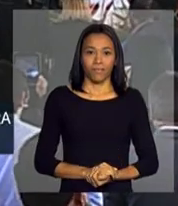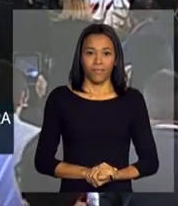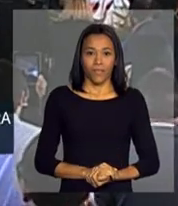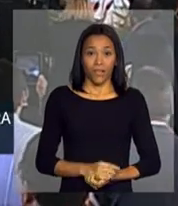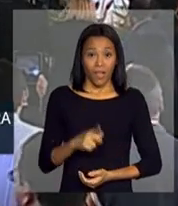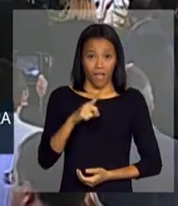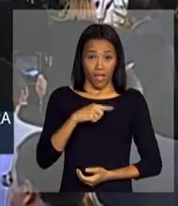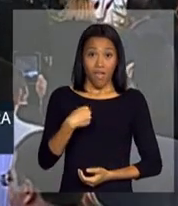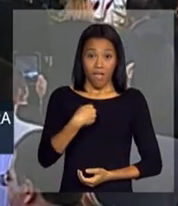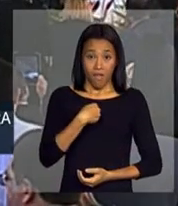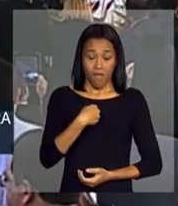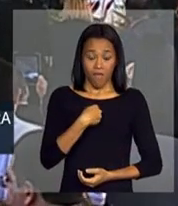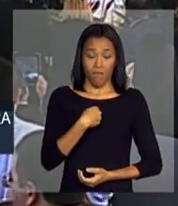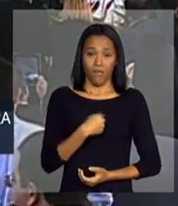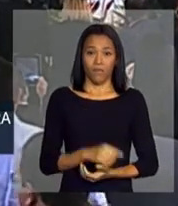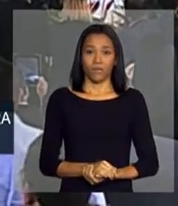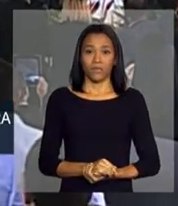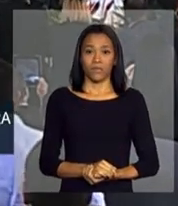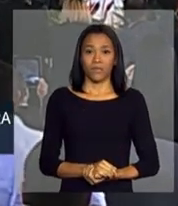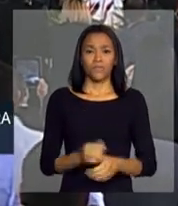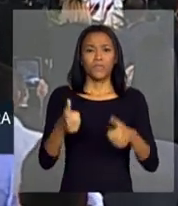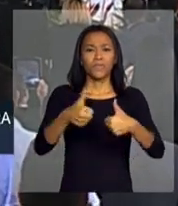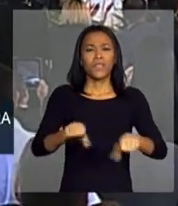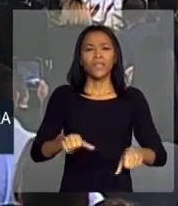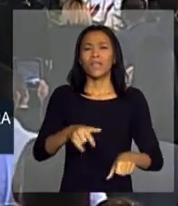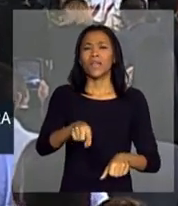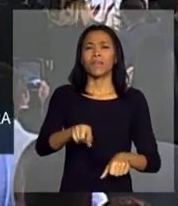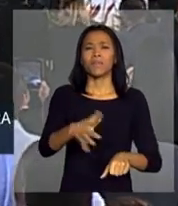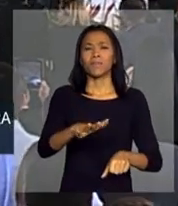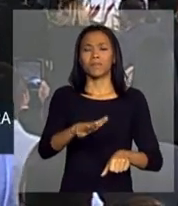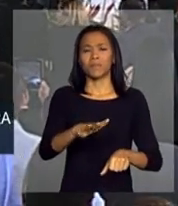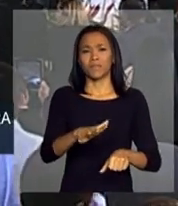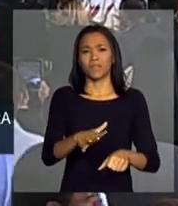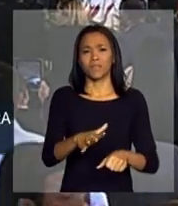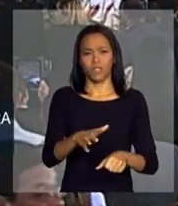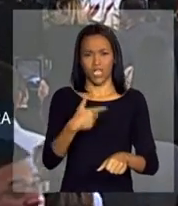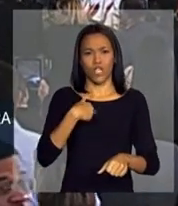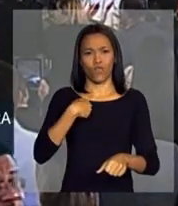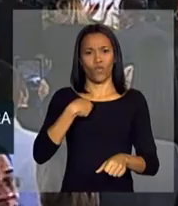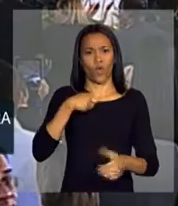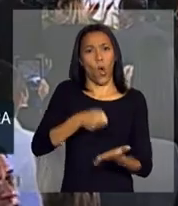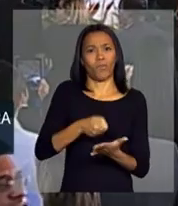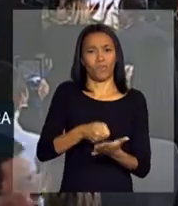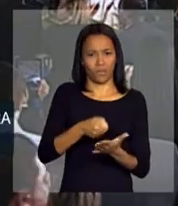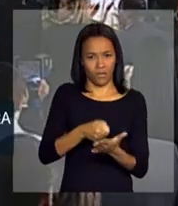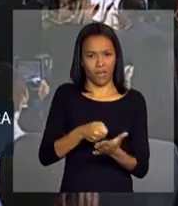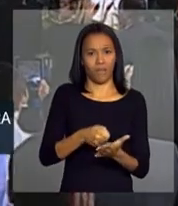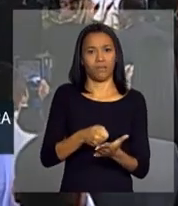eu fiquei aqui até que eu fui obrigada